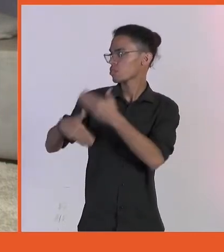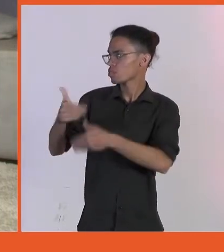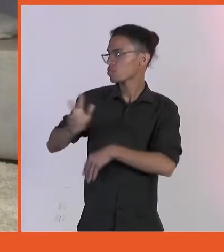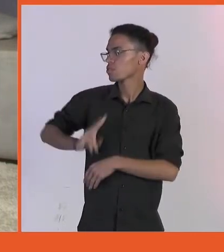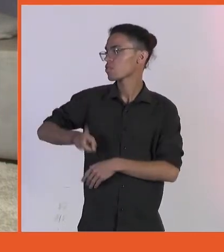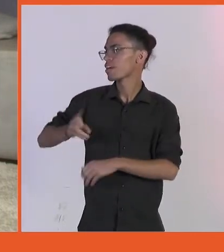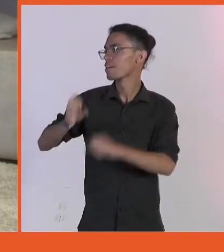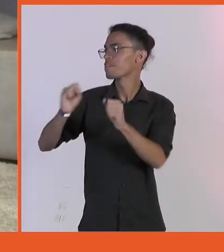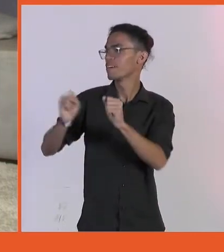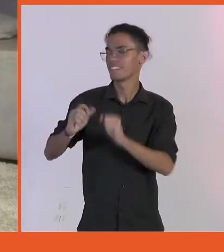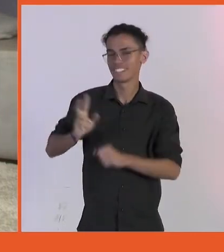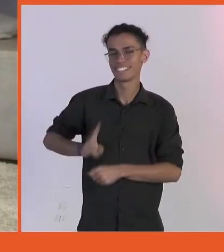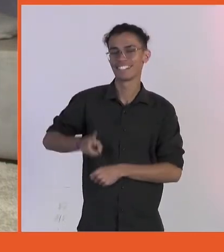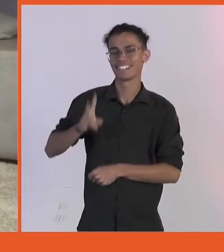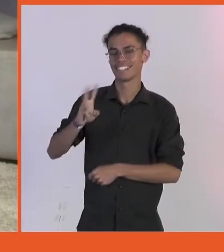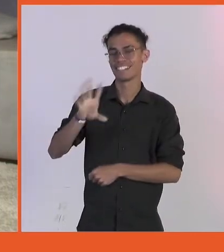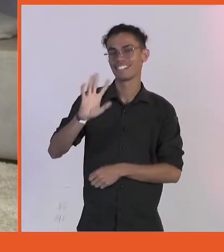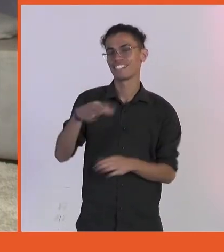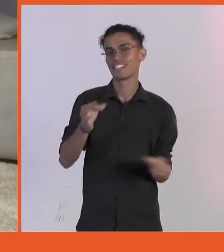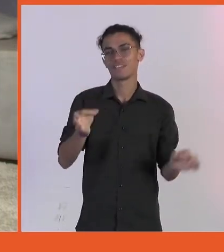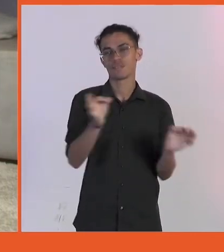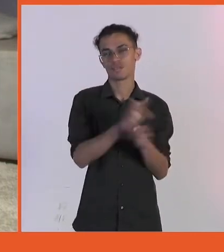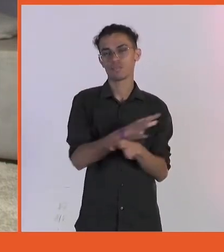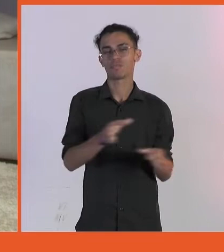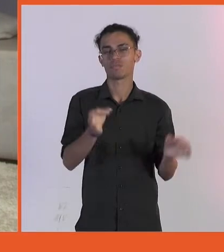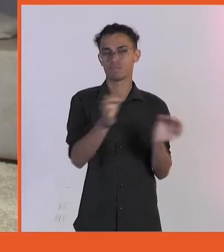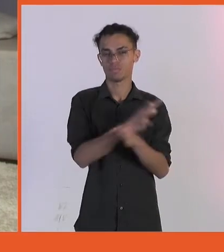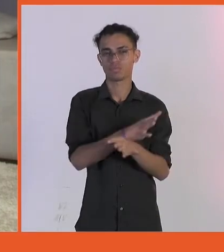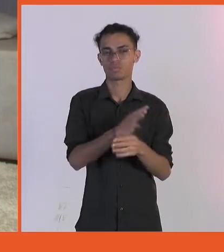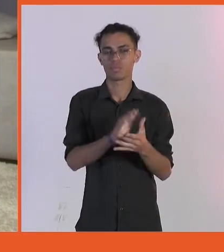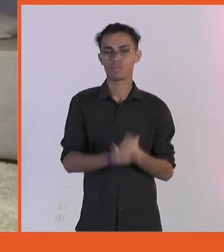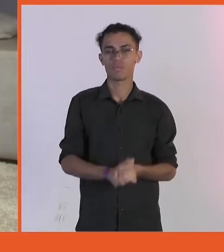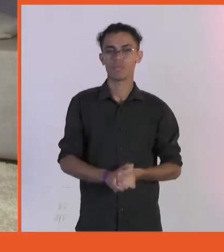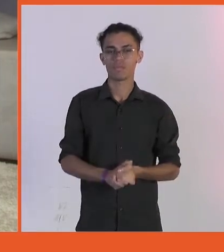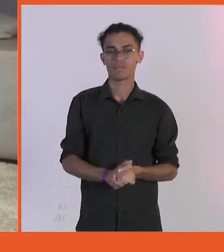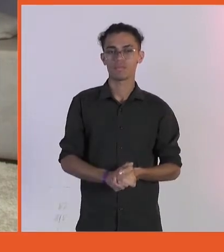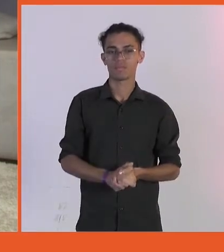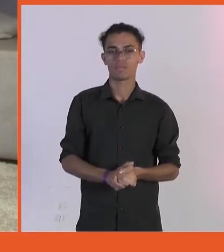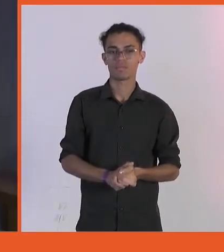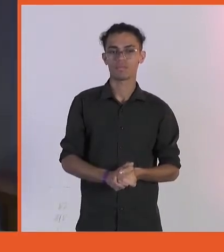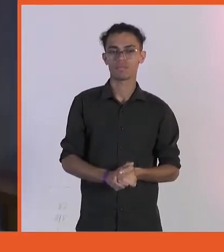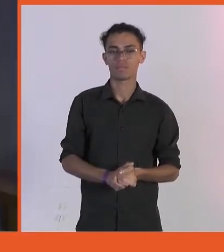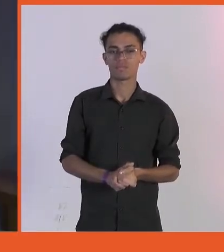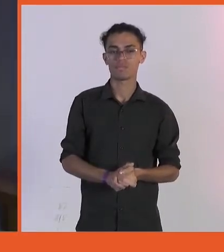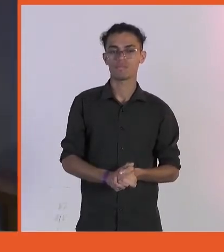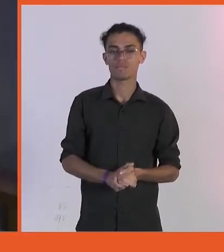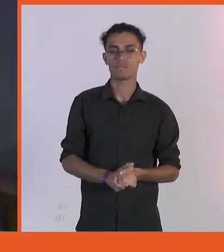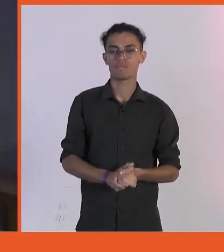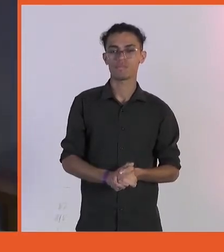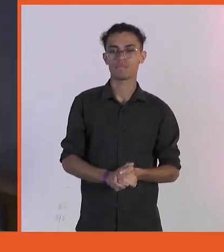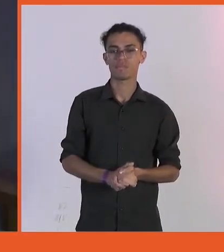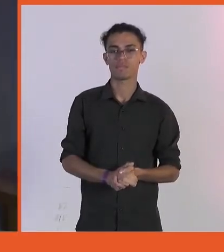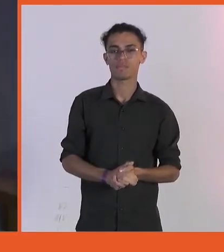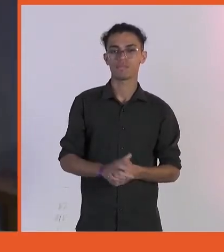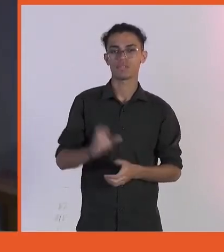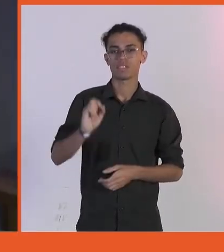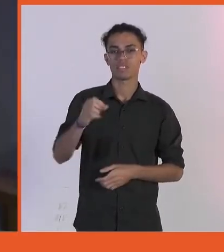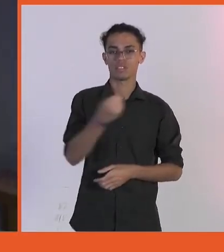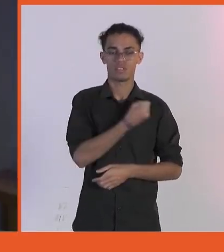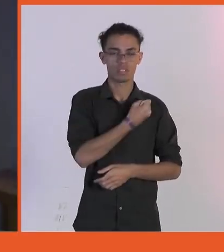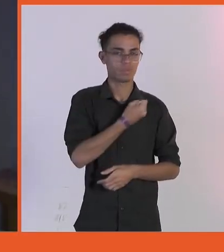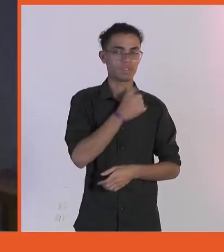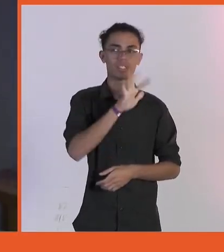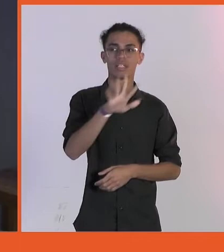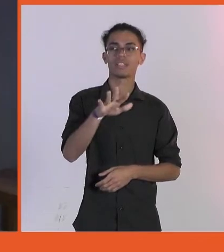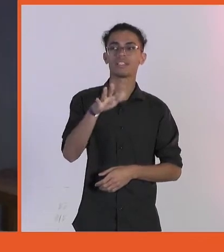Tá. Não. É só para finalizar aqui, vai parecer um conselho e tal, mas... eu acho que essa mentalidade de números... Beleza. Ah,